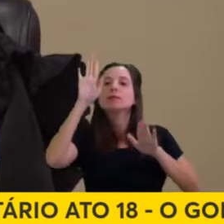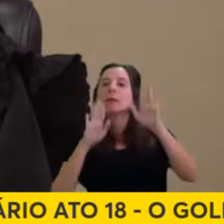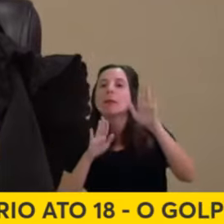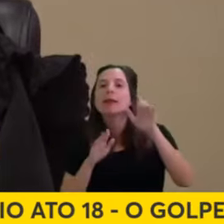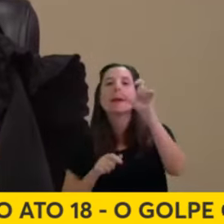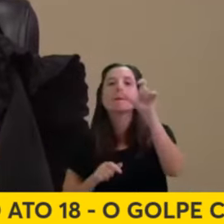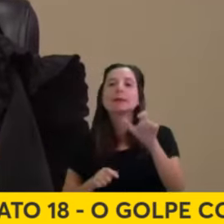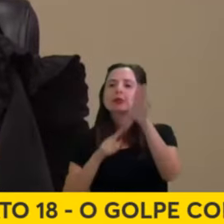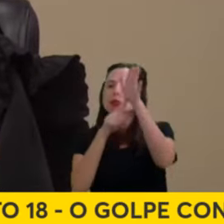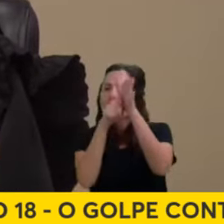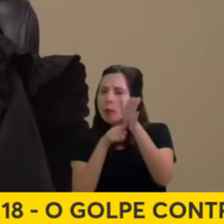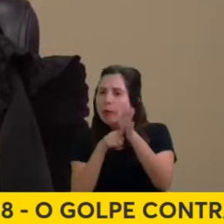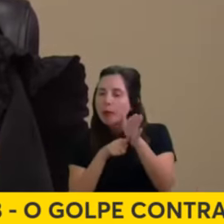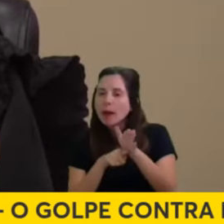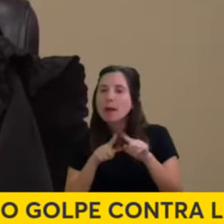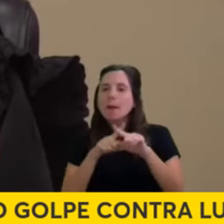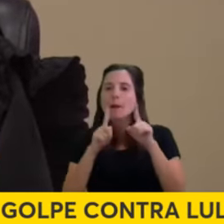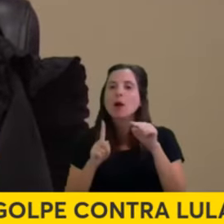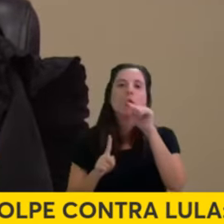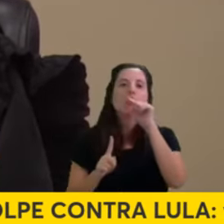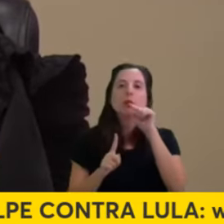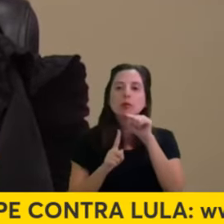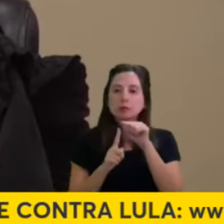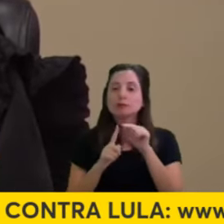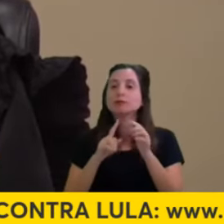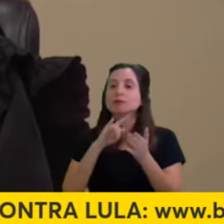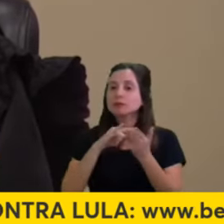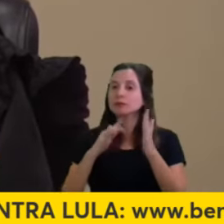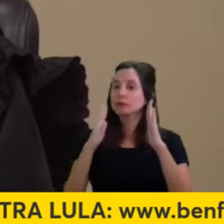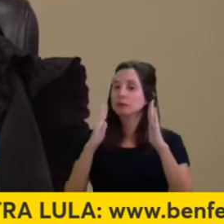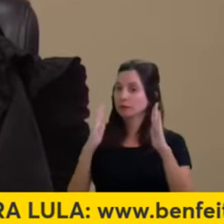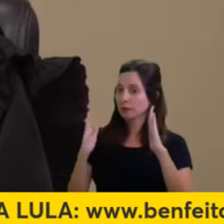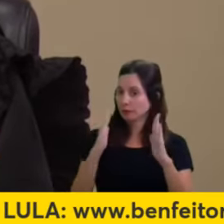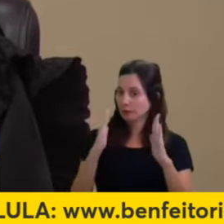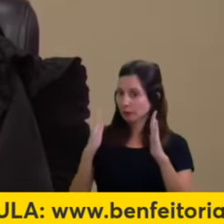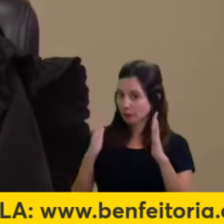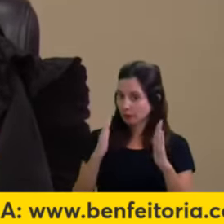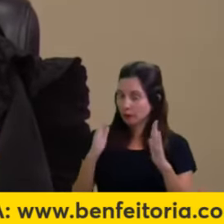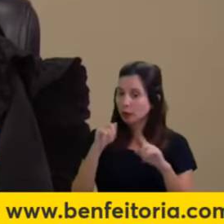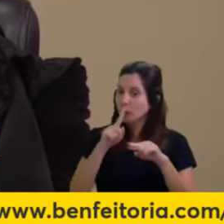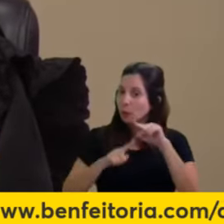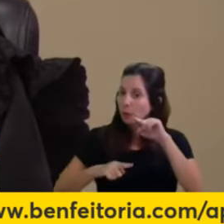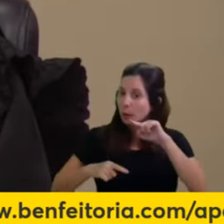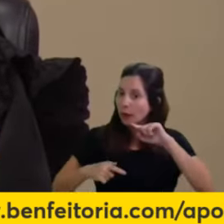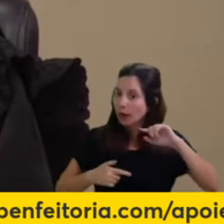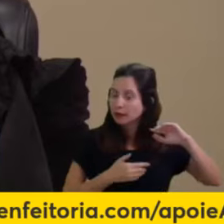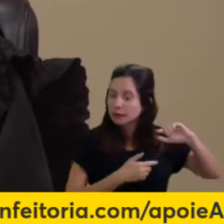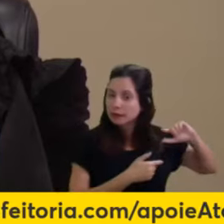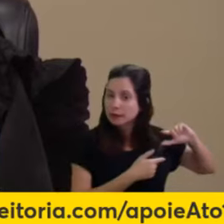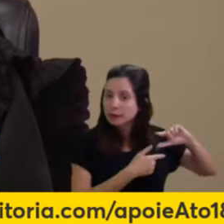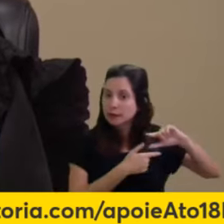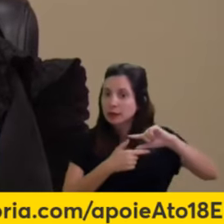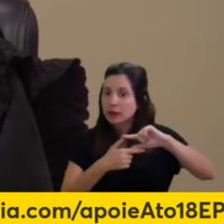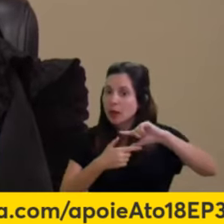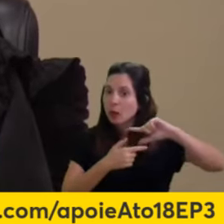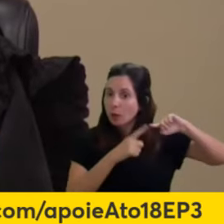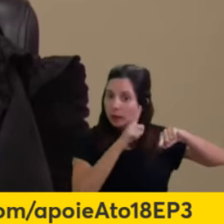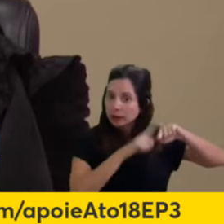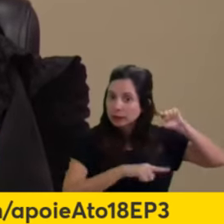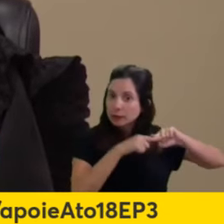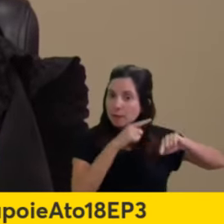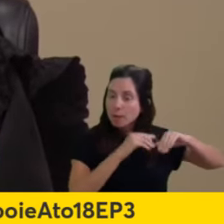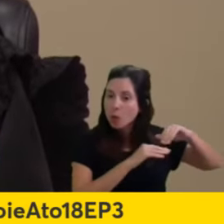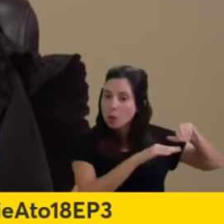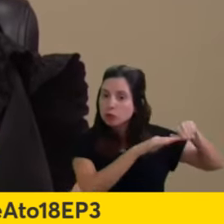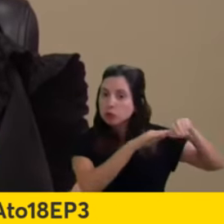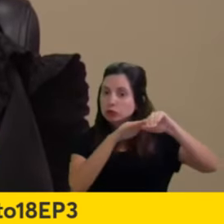a utilização do objeto do contrato foi por tempo determinado tendo em vista que o patrimônio permaneceu no partido político mesmo após o início da campanha eleitoral